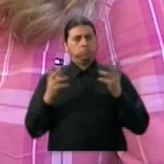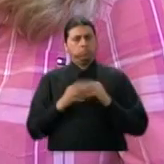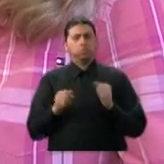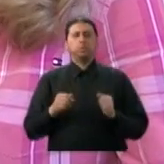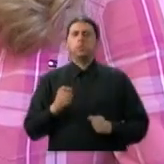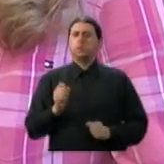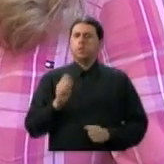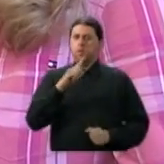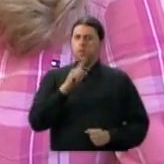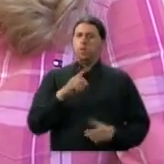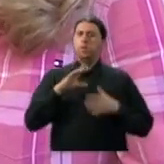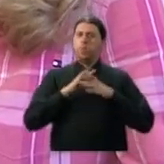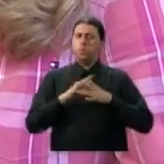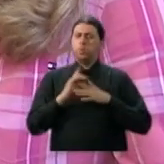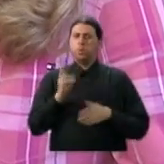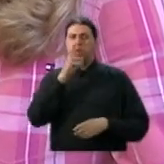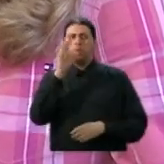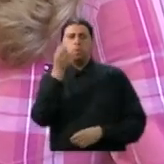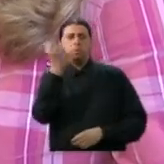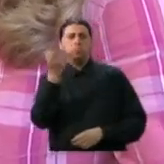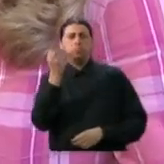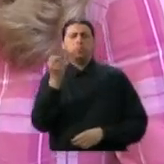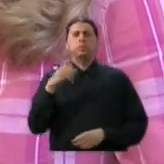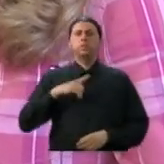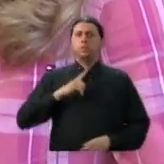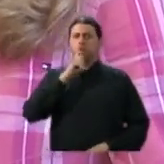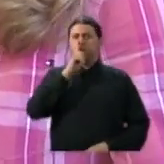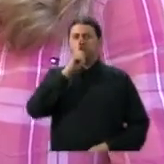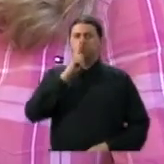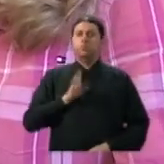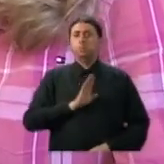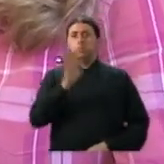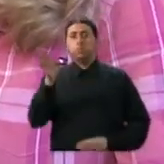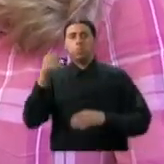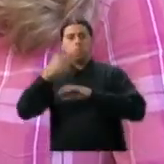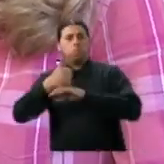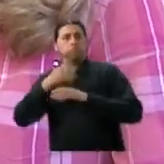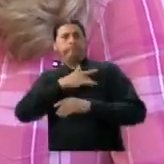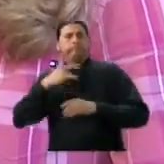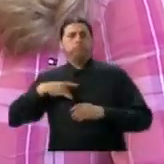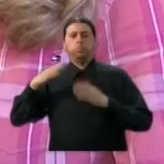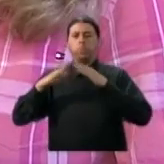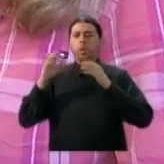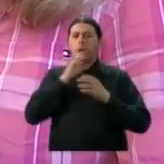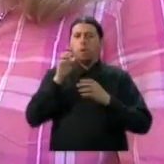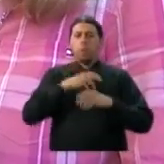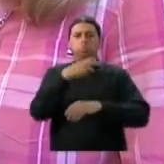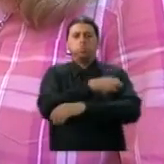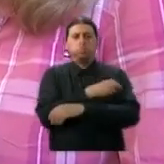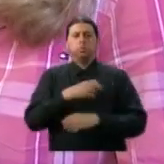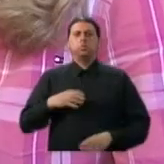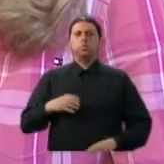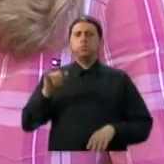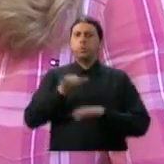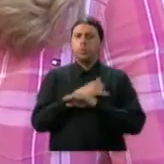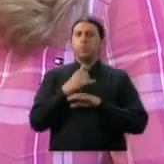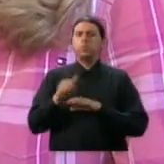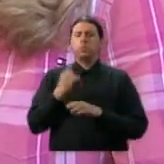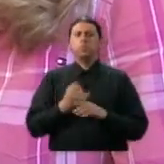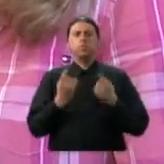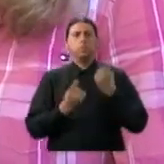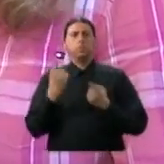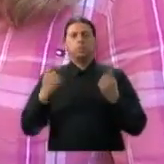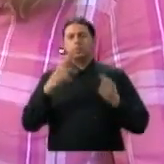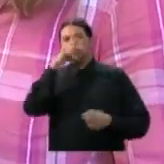sensibiliza, né? É uma doença com uma alta letalidade, acaba correndo para o posto de saúde, querendo se vacinar. E ocorre até o absurdo de